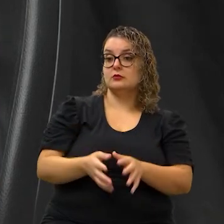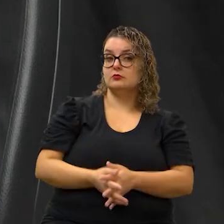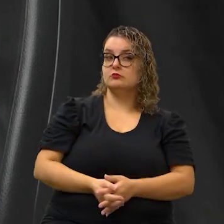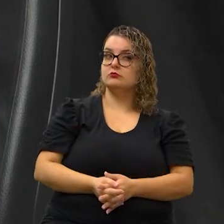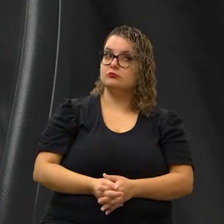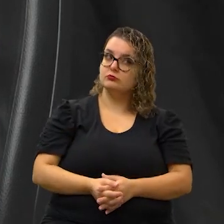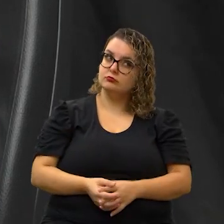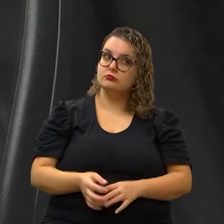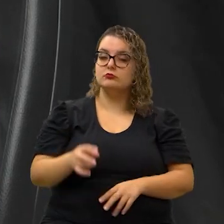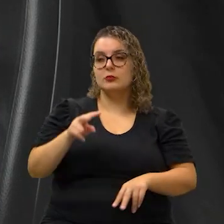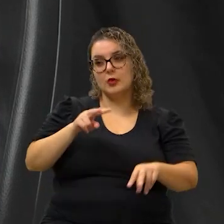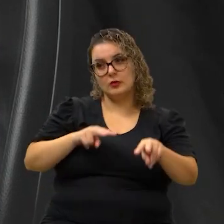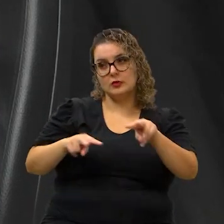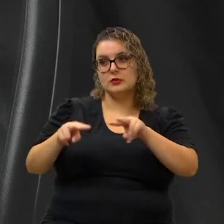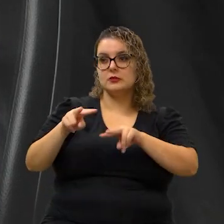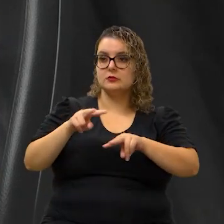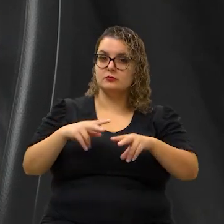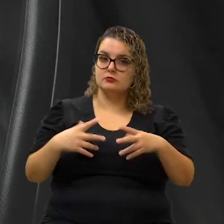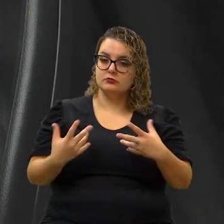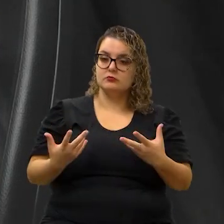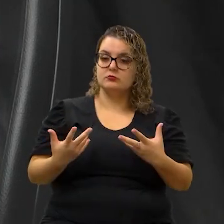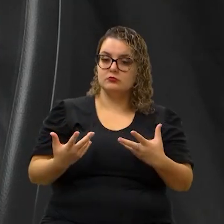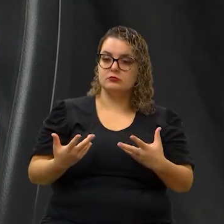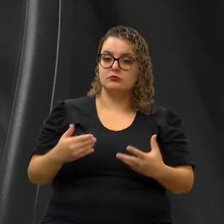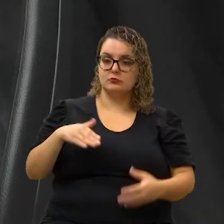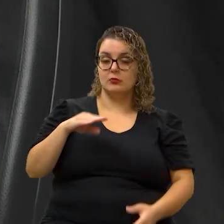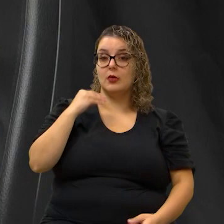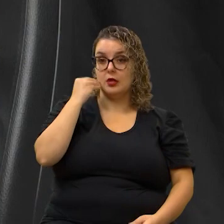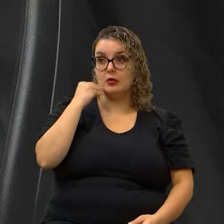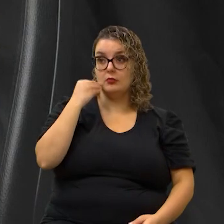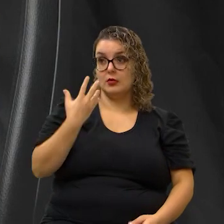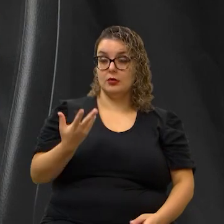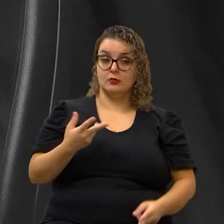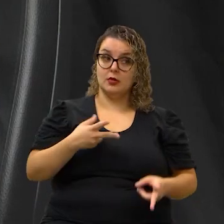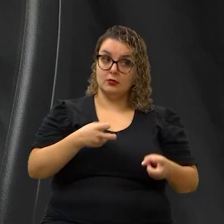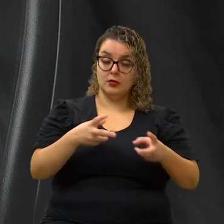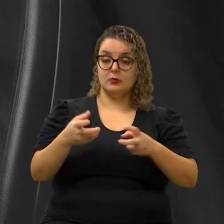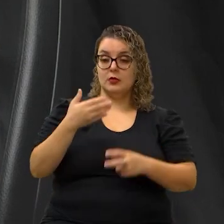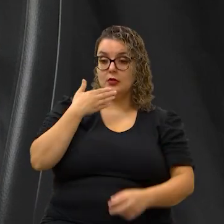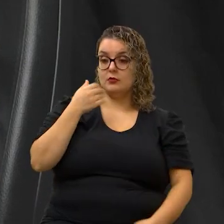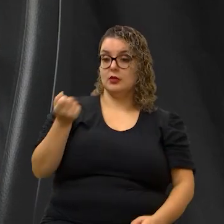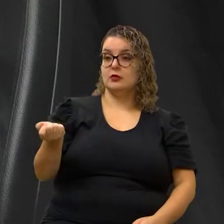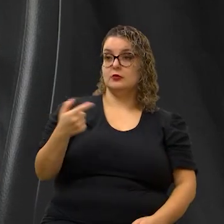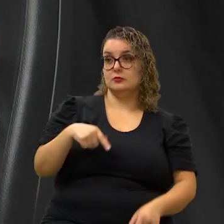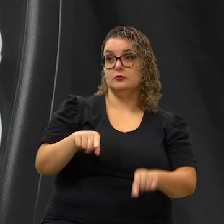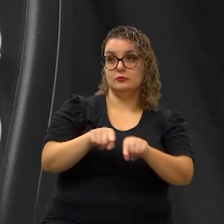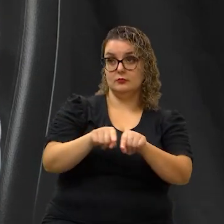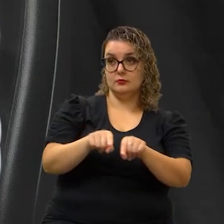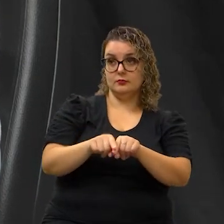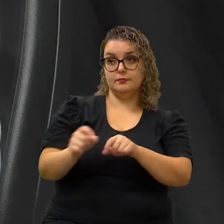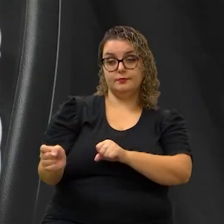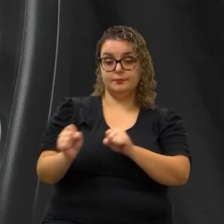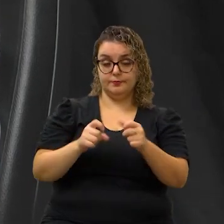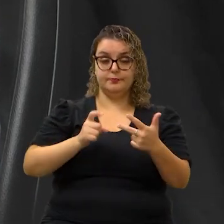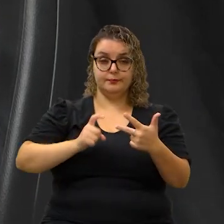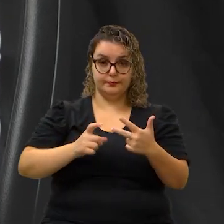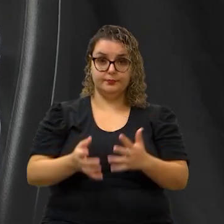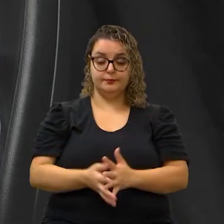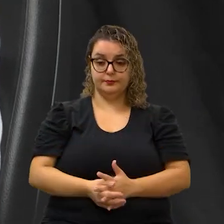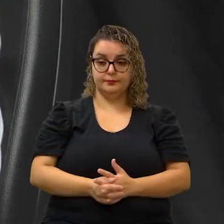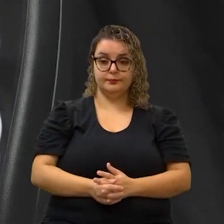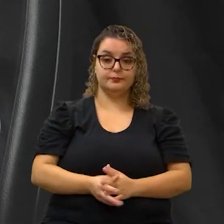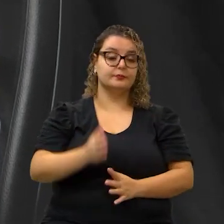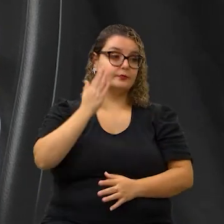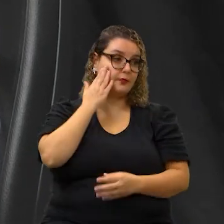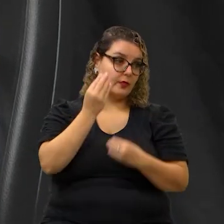também com uma visão mais experiente ou com uma perspectiva melhor do que é também ser poder